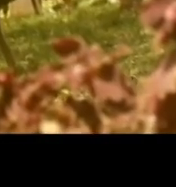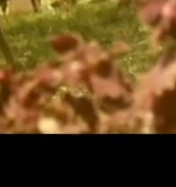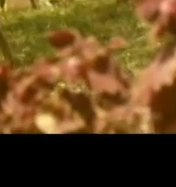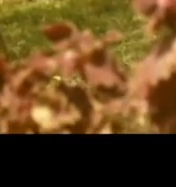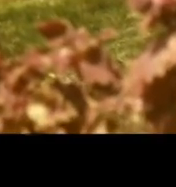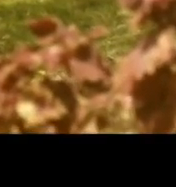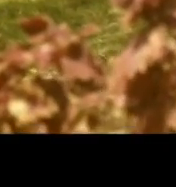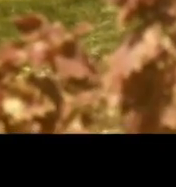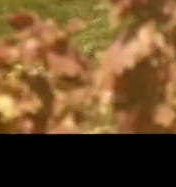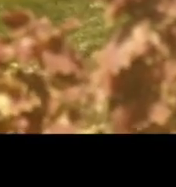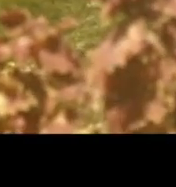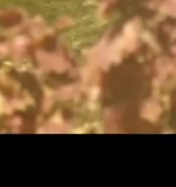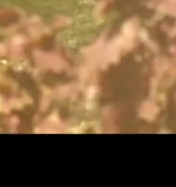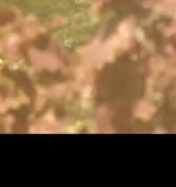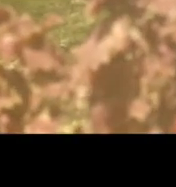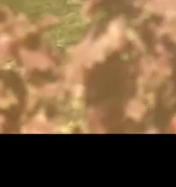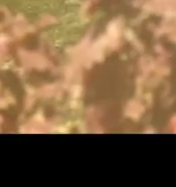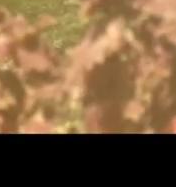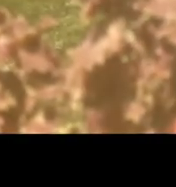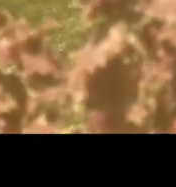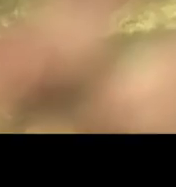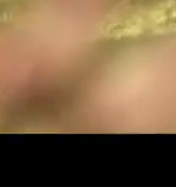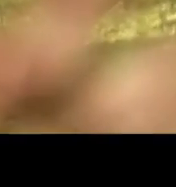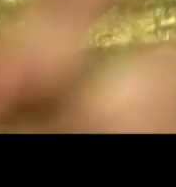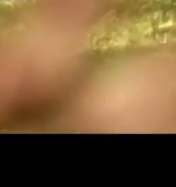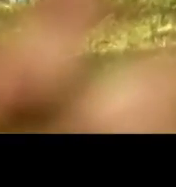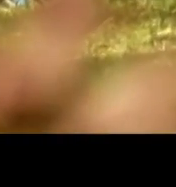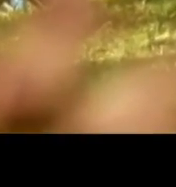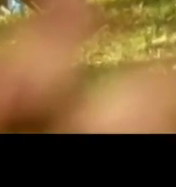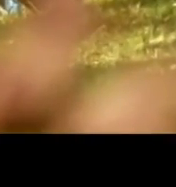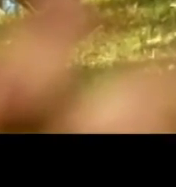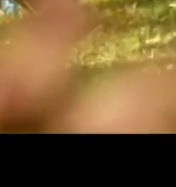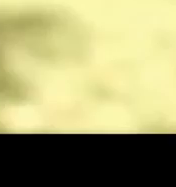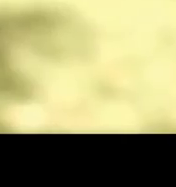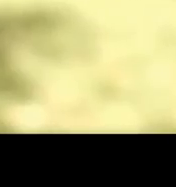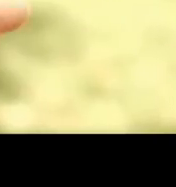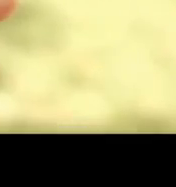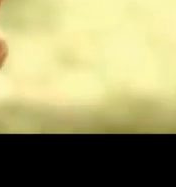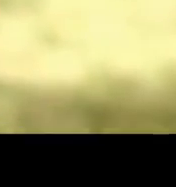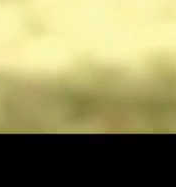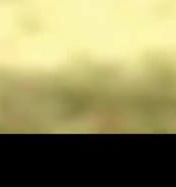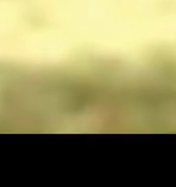Sua família não vai esquecer o que você fez por ela.